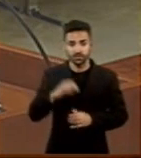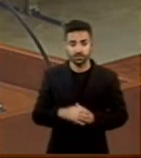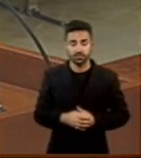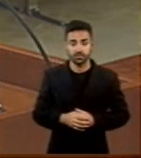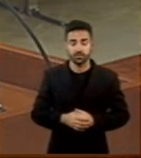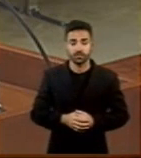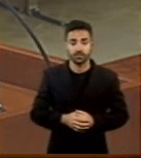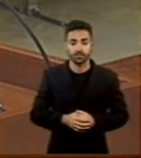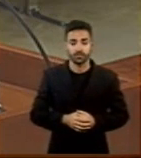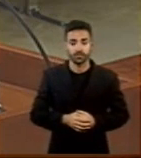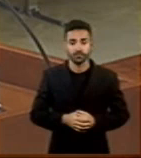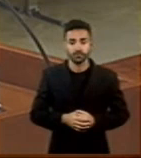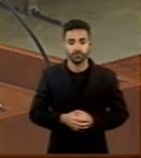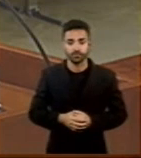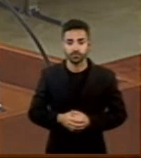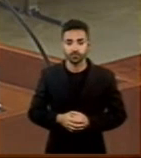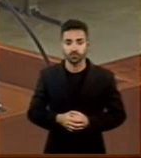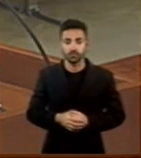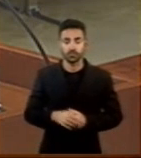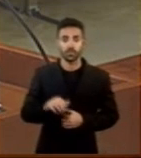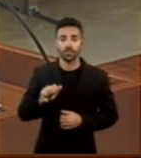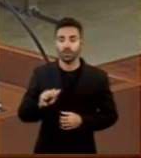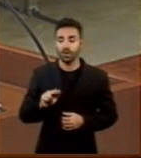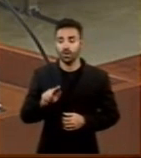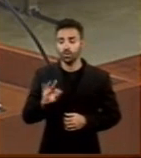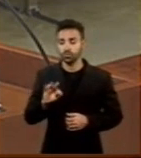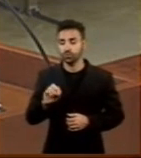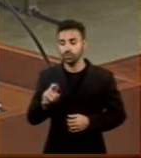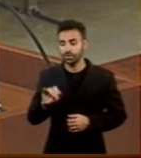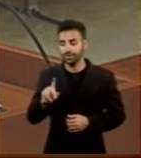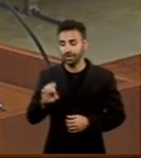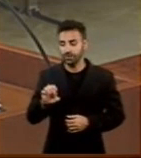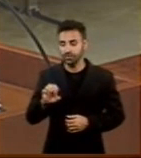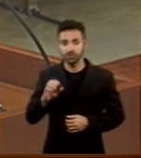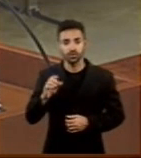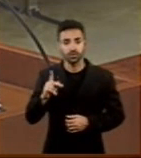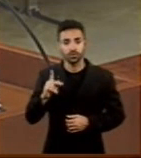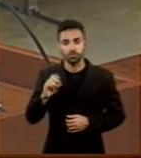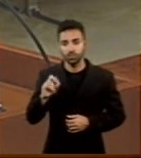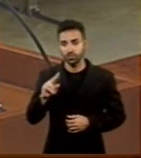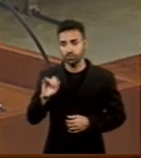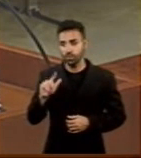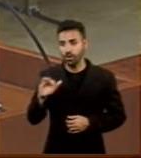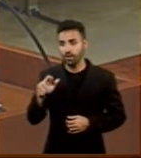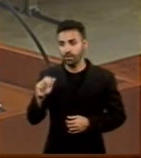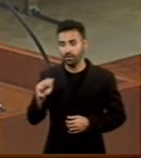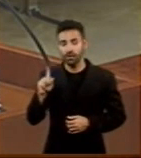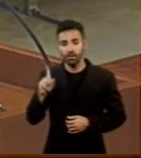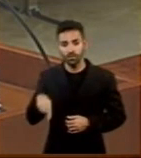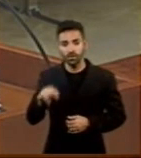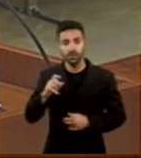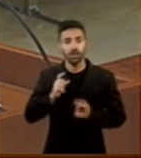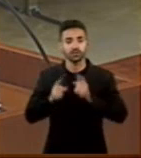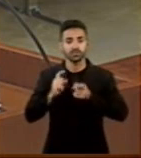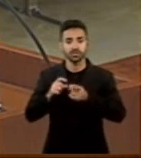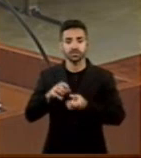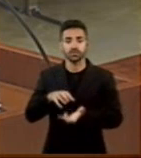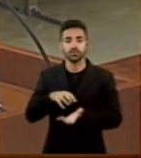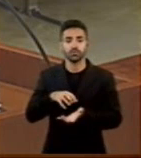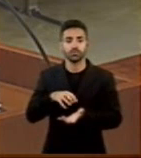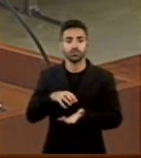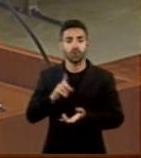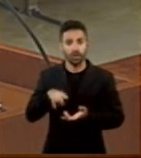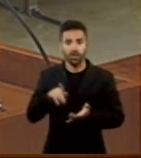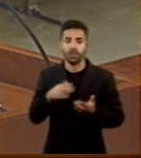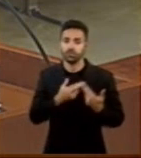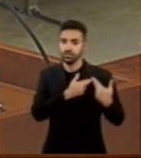atores, a autoridade portuária, nos termos da legislação, é a administração do porto, que é exercida pelo poder